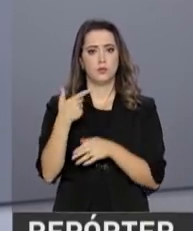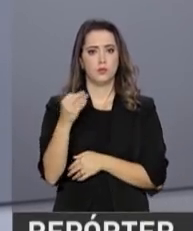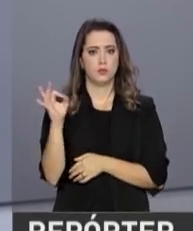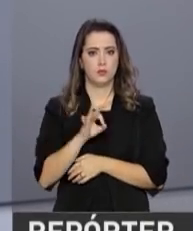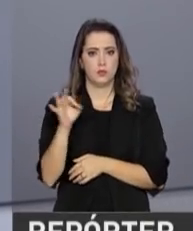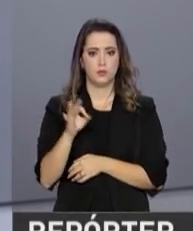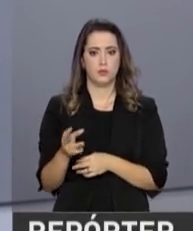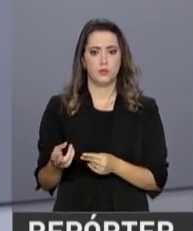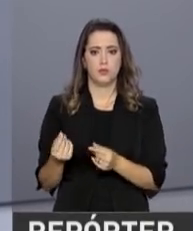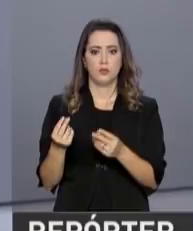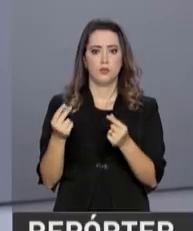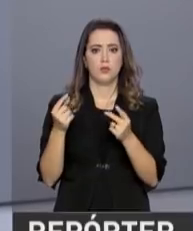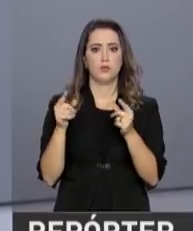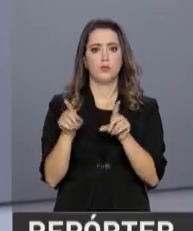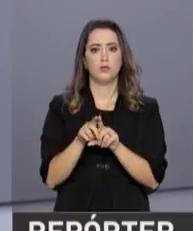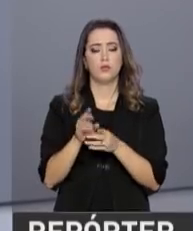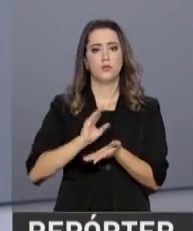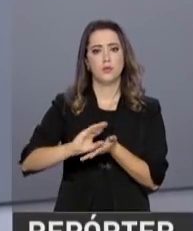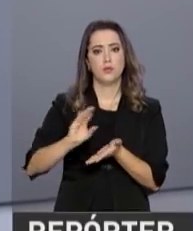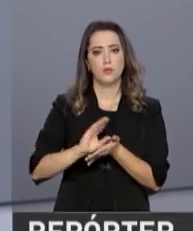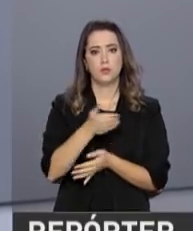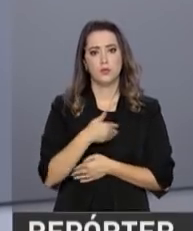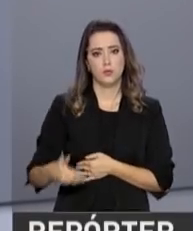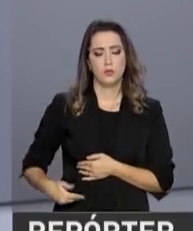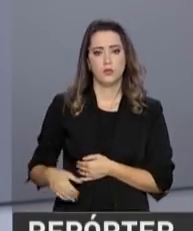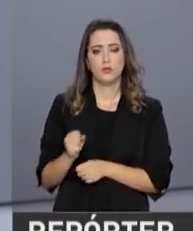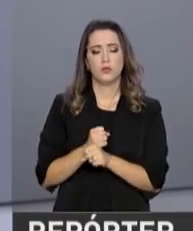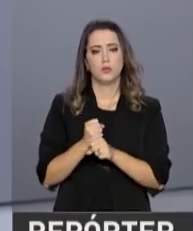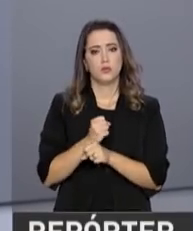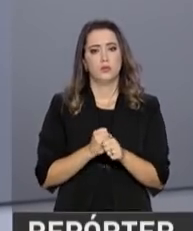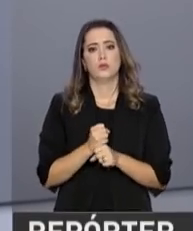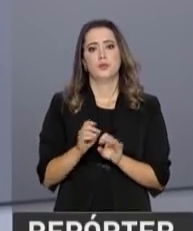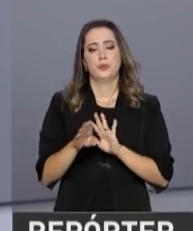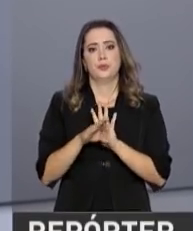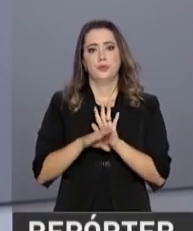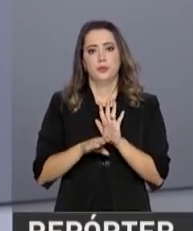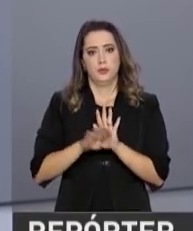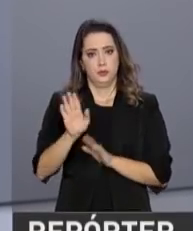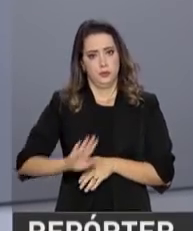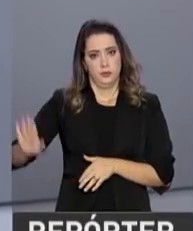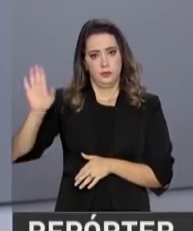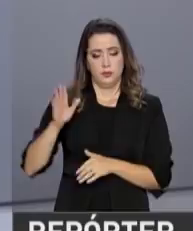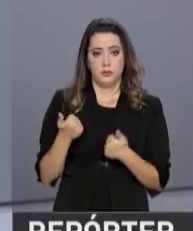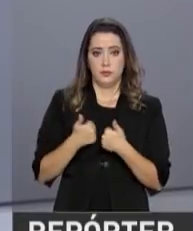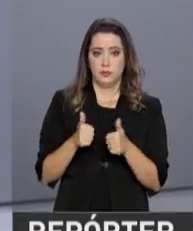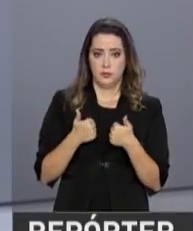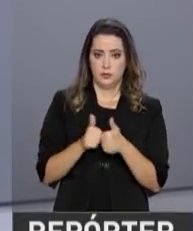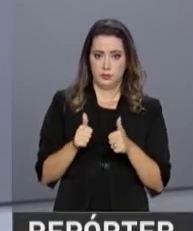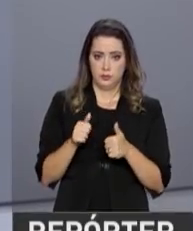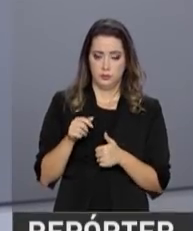de 20% nos recursos repassados pelo governo federal este ano para o Programa Nacional de Transporte